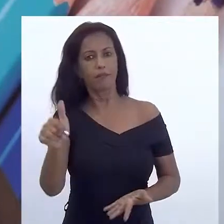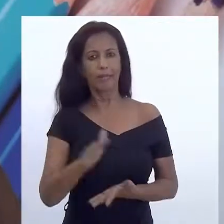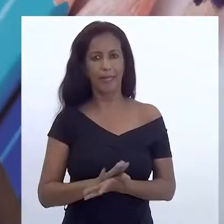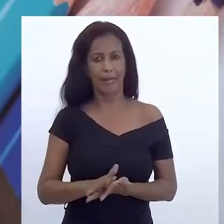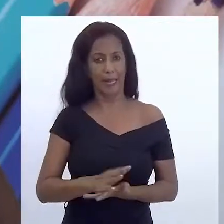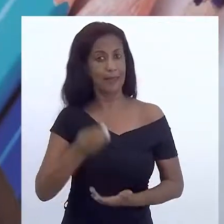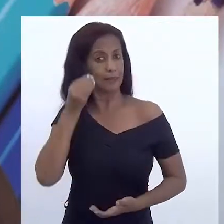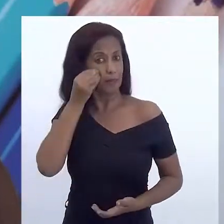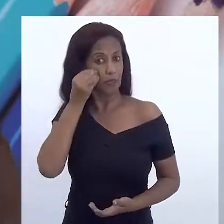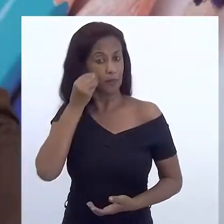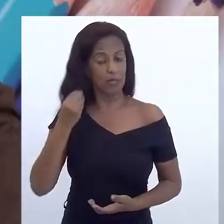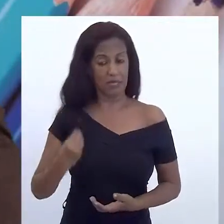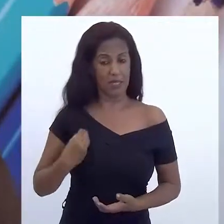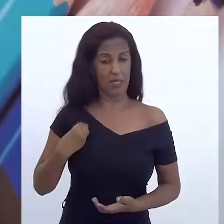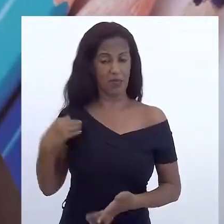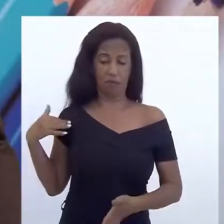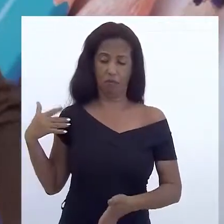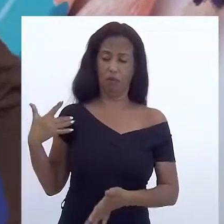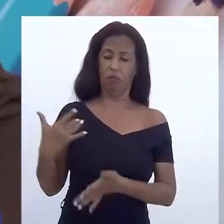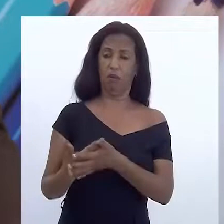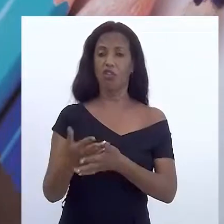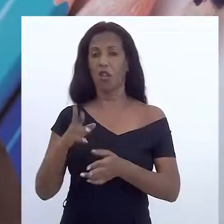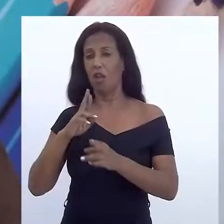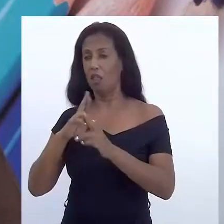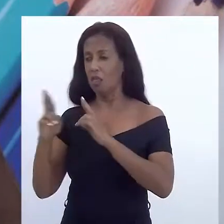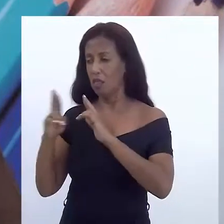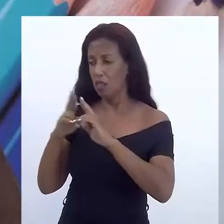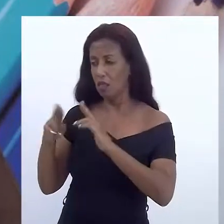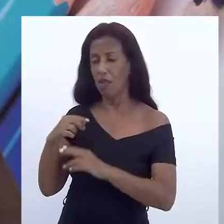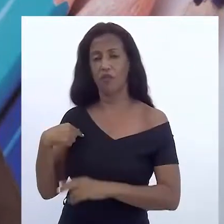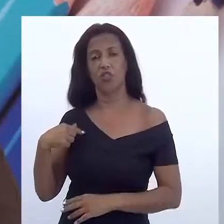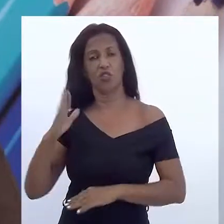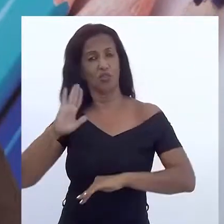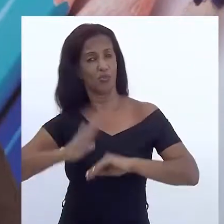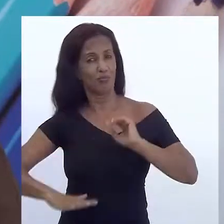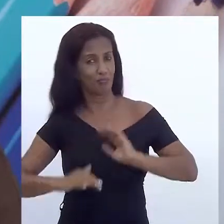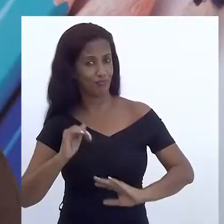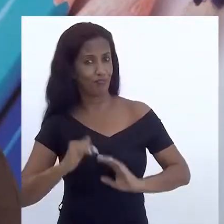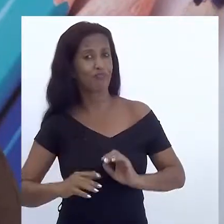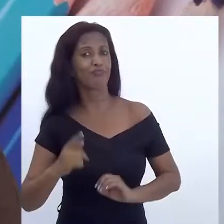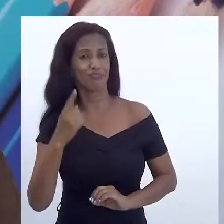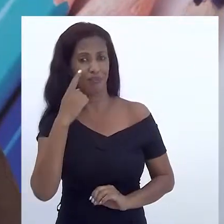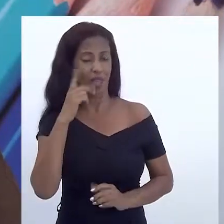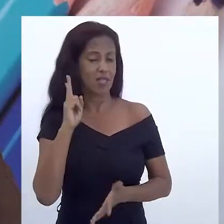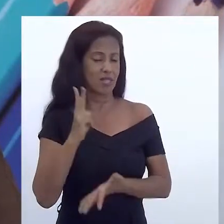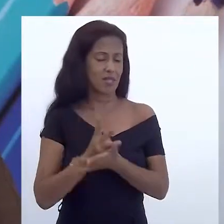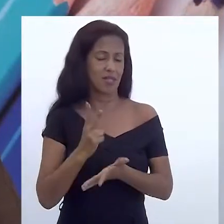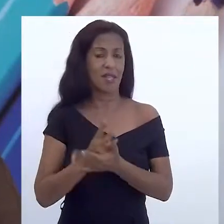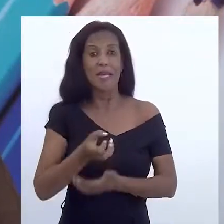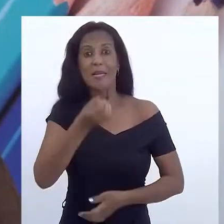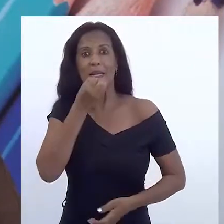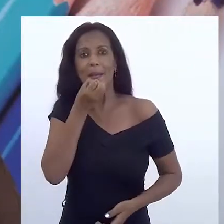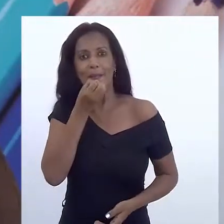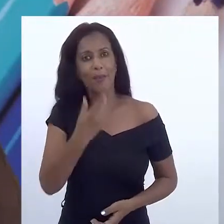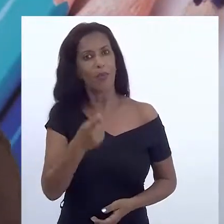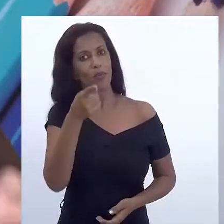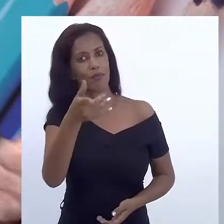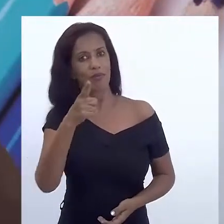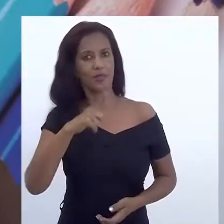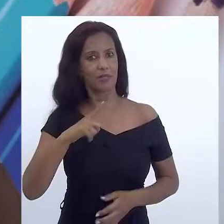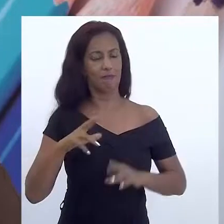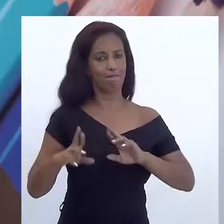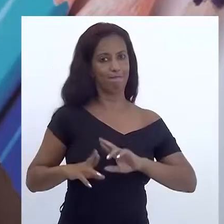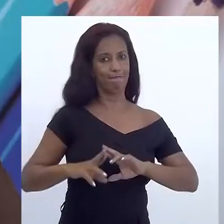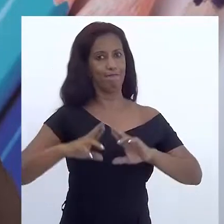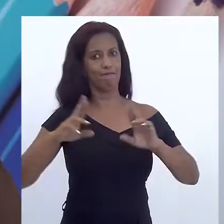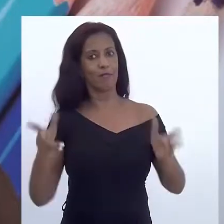as pessoas que eu já escutei ao longo de todos esses anos de vida e de profissão, geralmente é assim. E que bom que você teve isso e que bom que